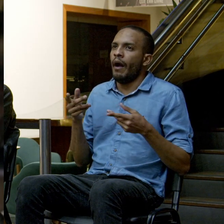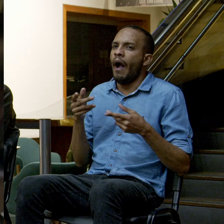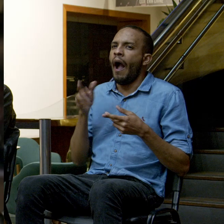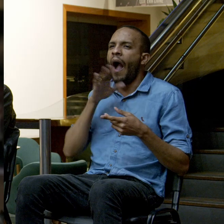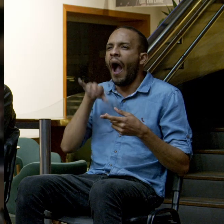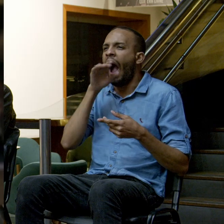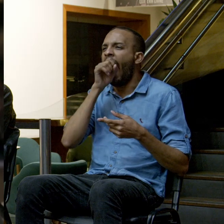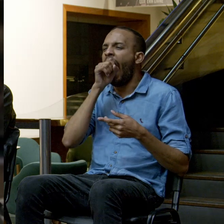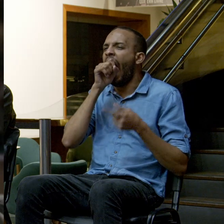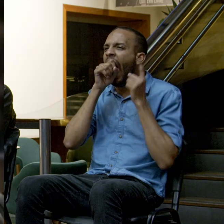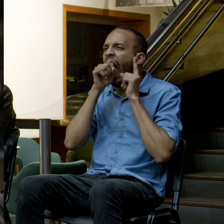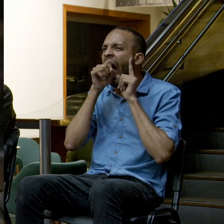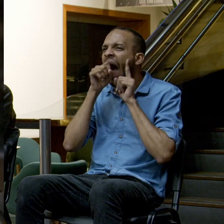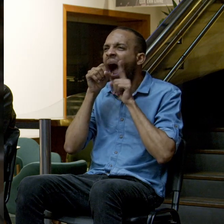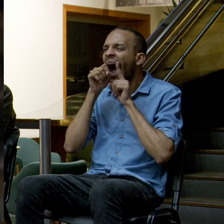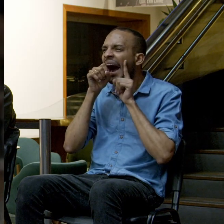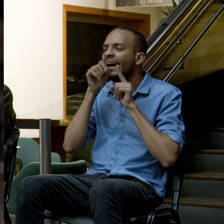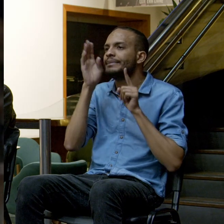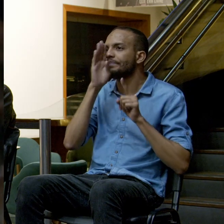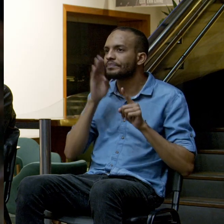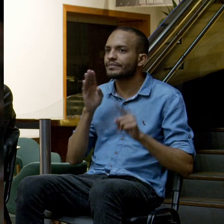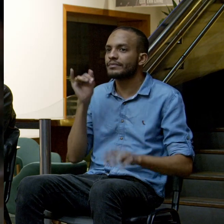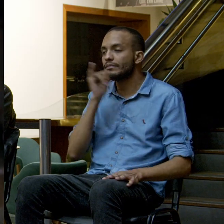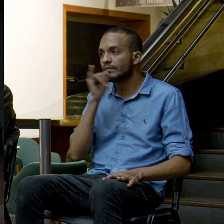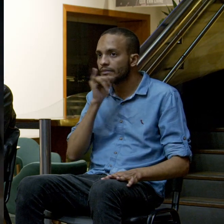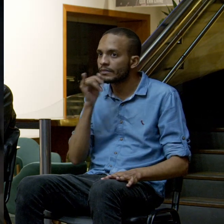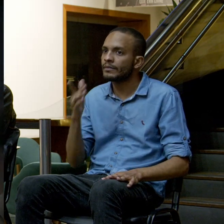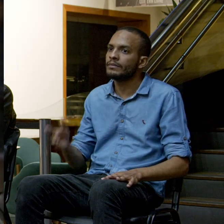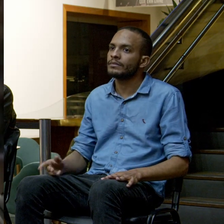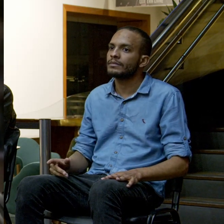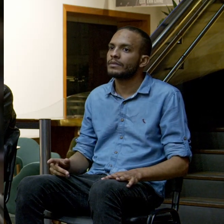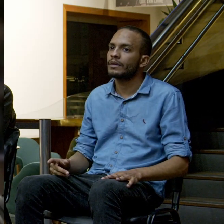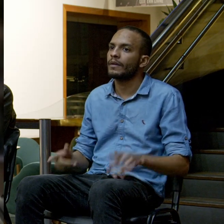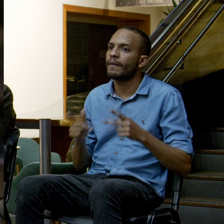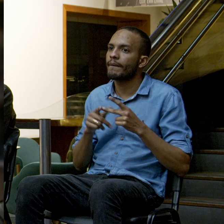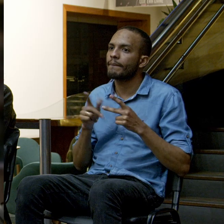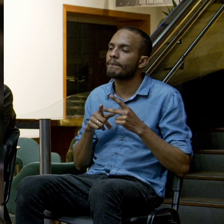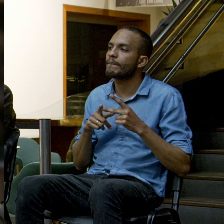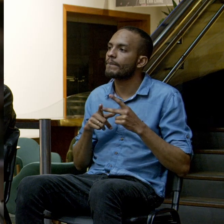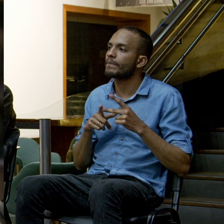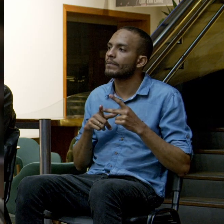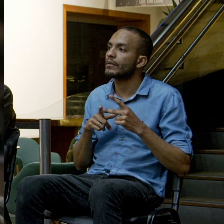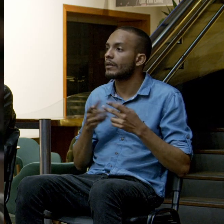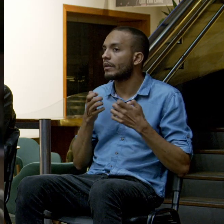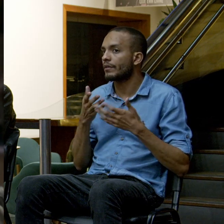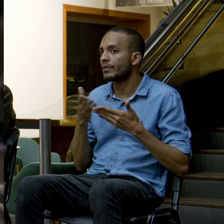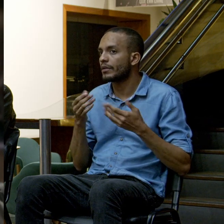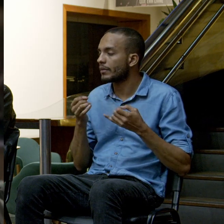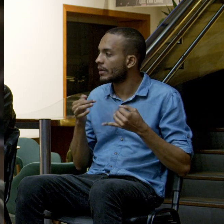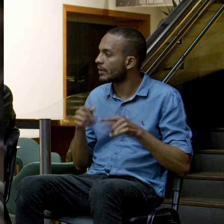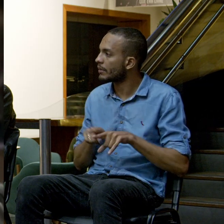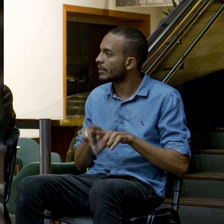nos Estados Unidos, aqui no Brasil, na Itália. E segundo, eu queria ouvir de vocês essa